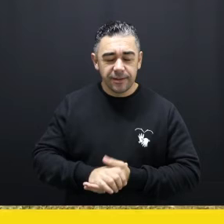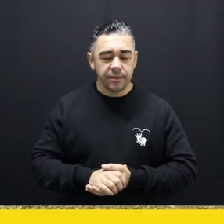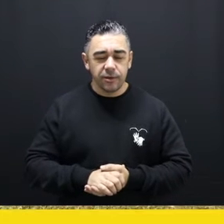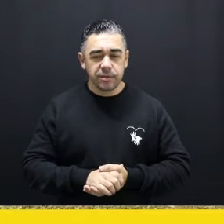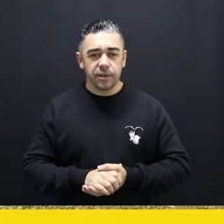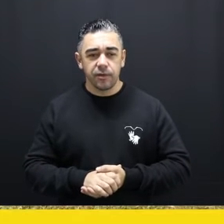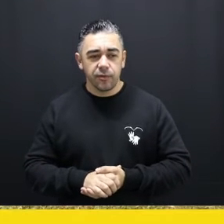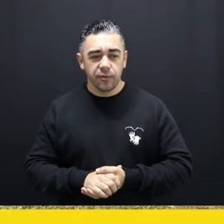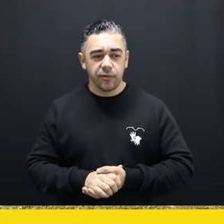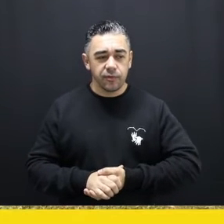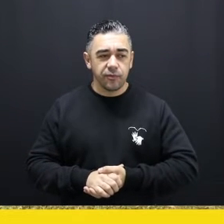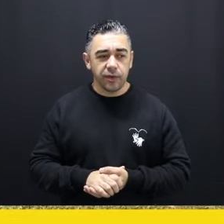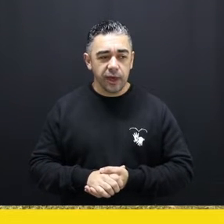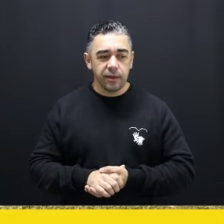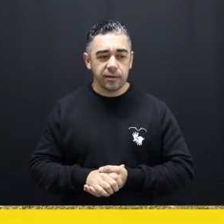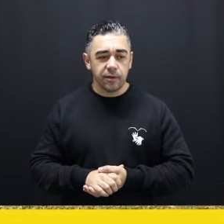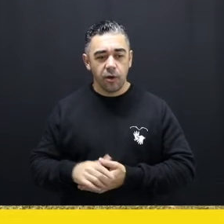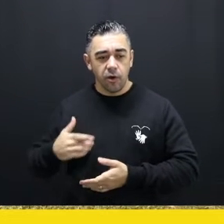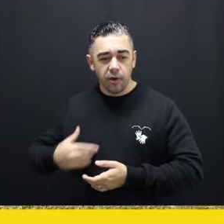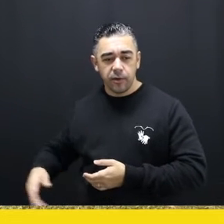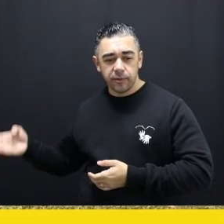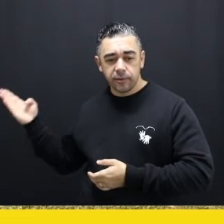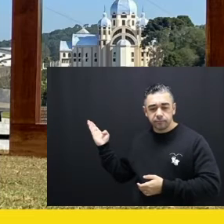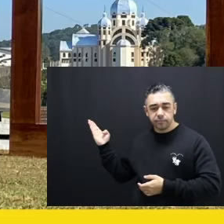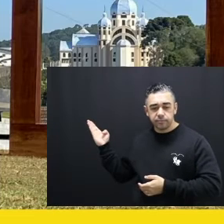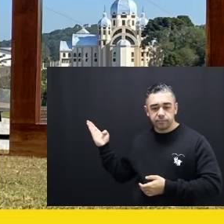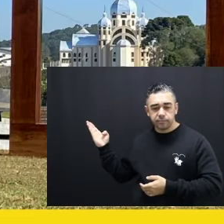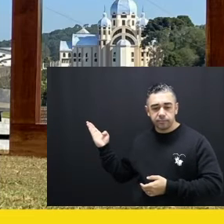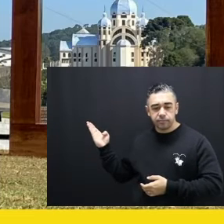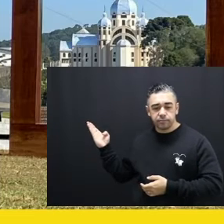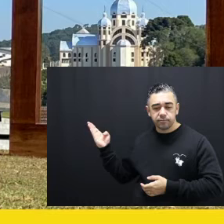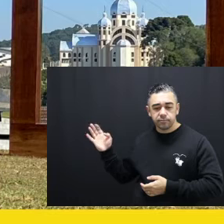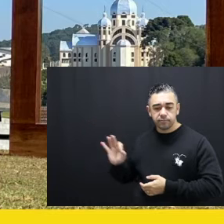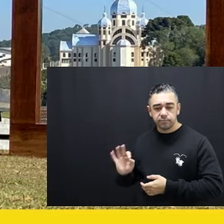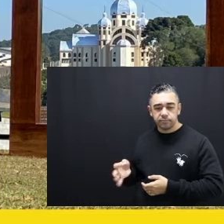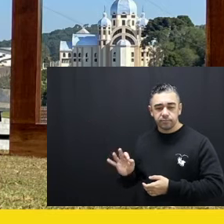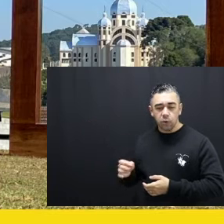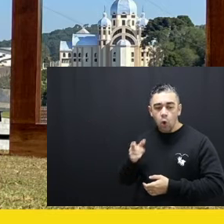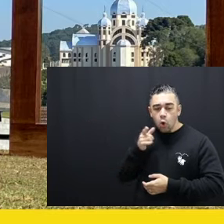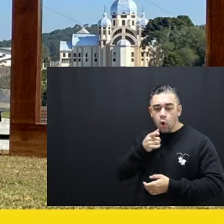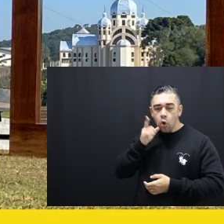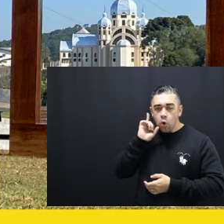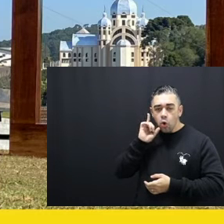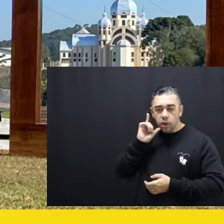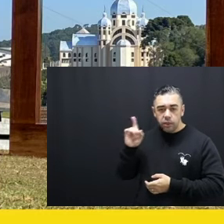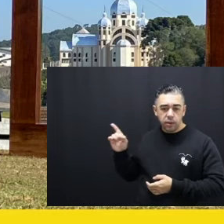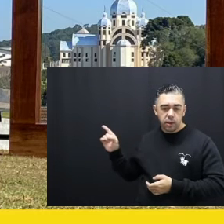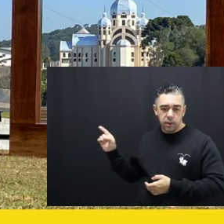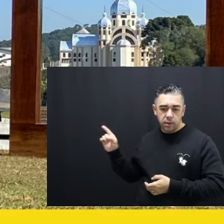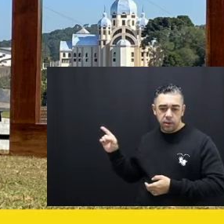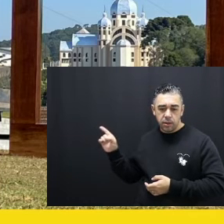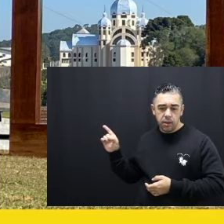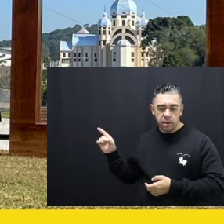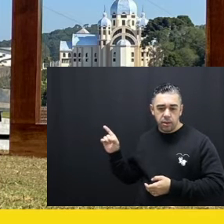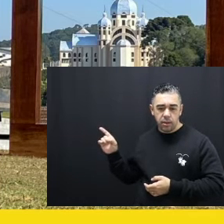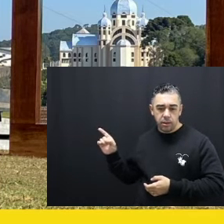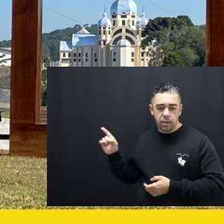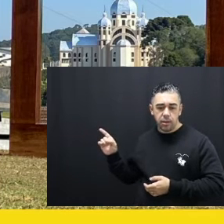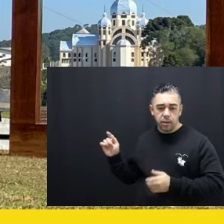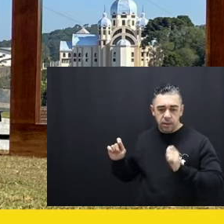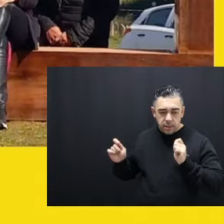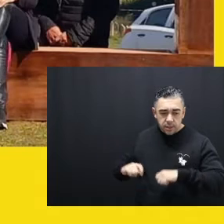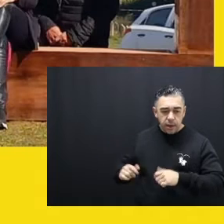se liga maquete teve o todo o trâmite E ontem gente olha que coisa boa vão lá ganha créditos